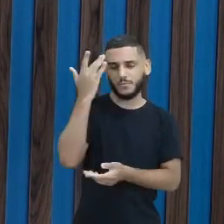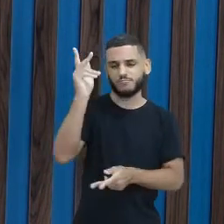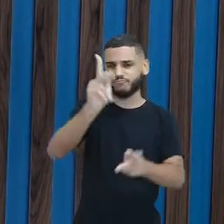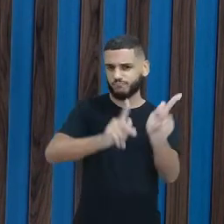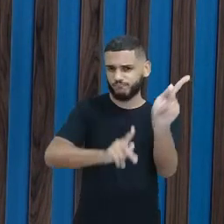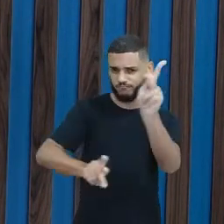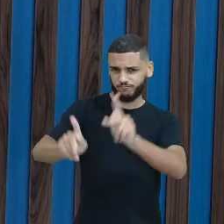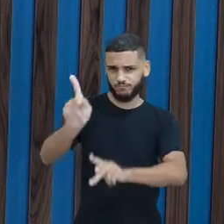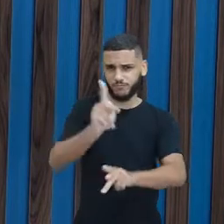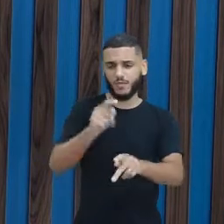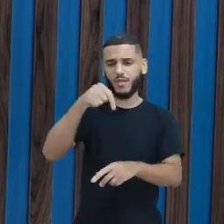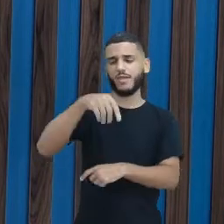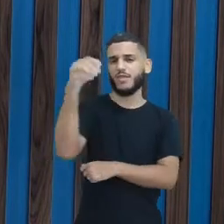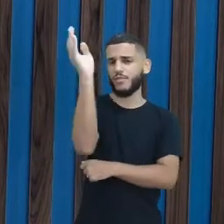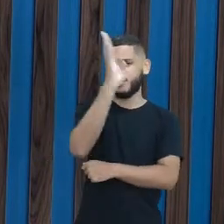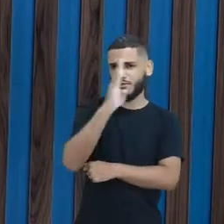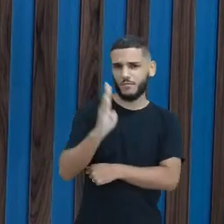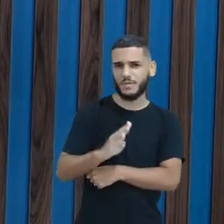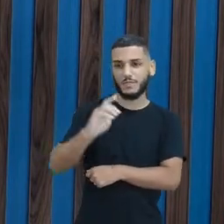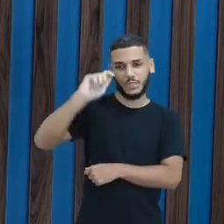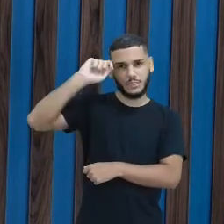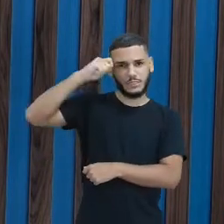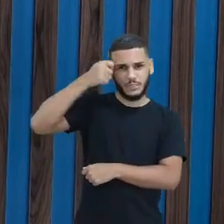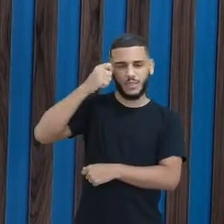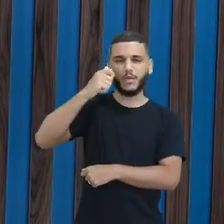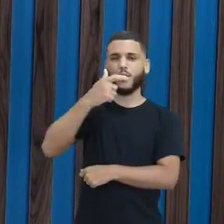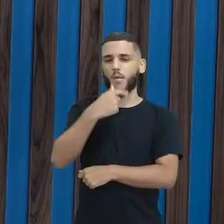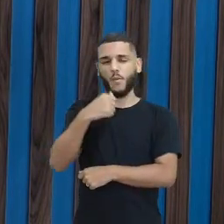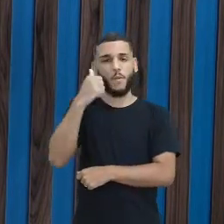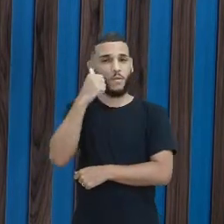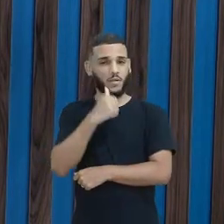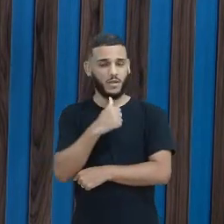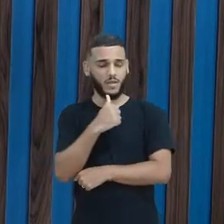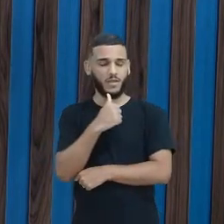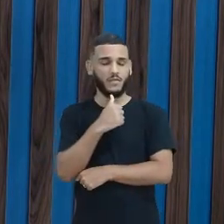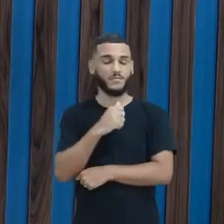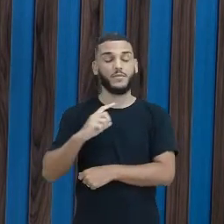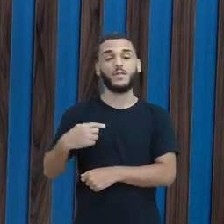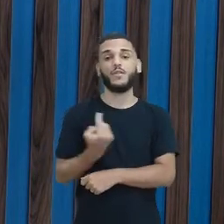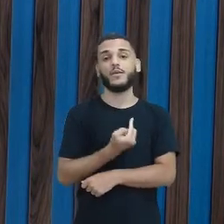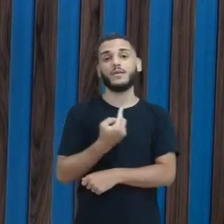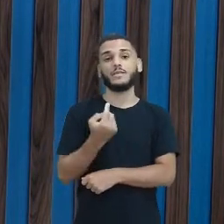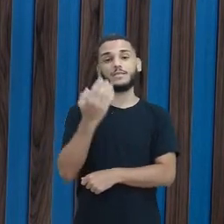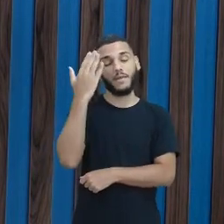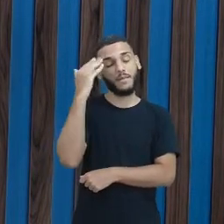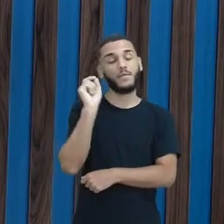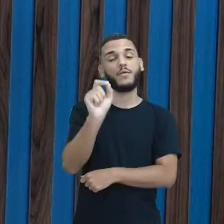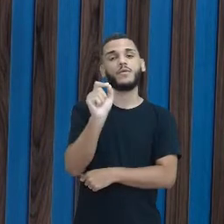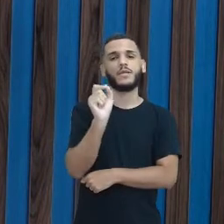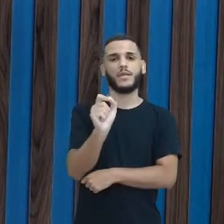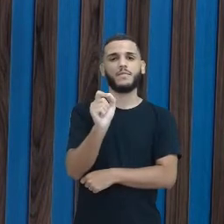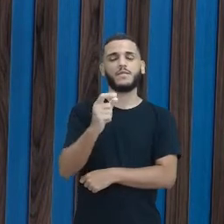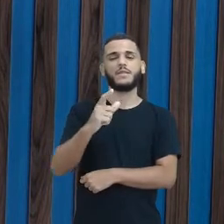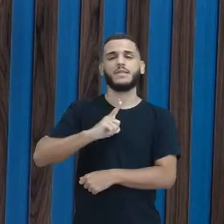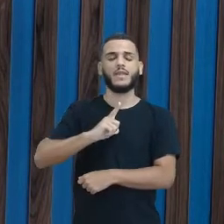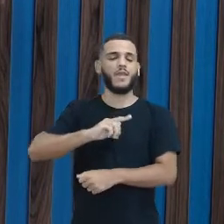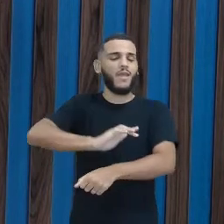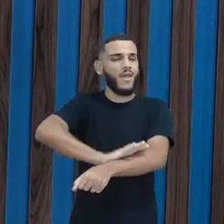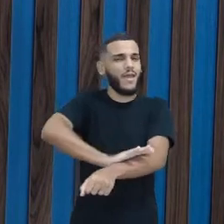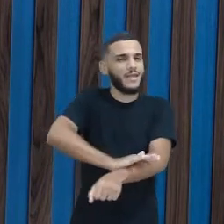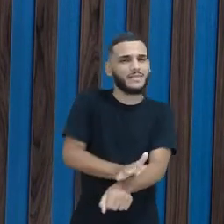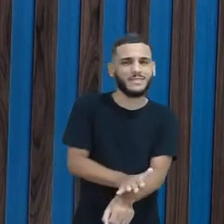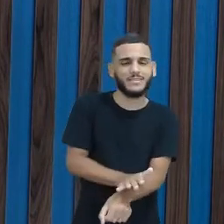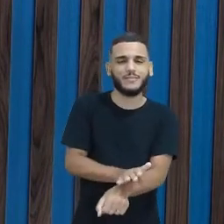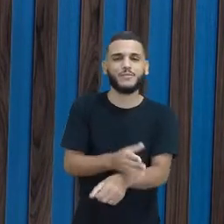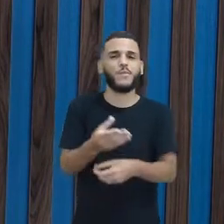população brasileira ser de negros e negras, mas nós ainda lidamos com a questão do racismo, de